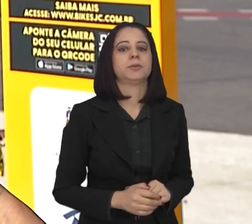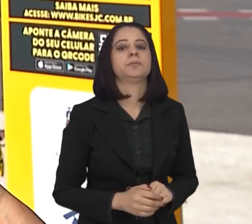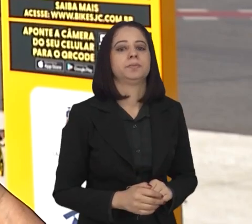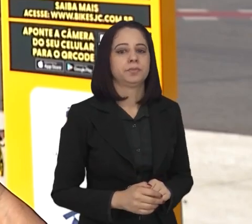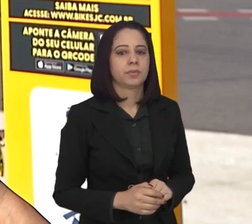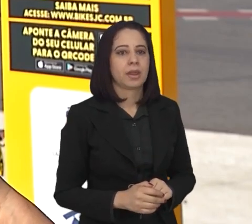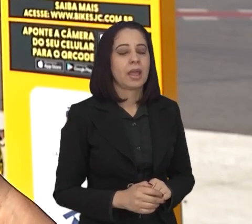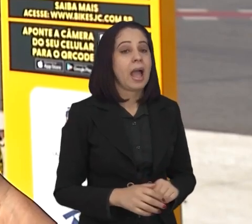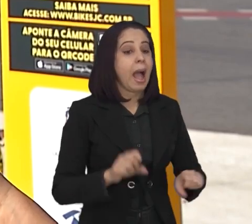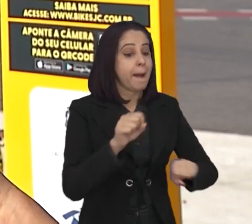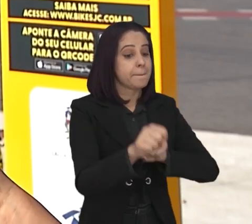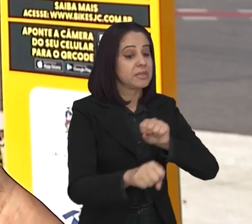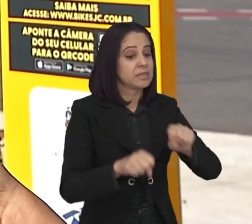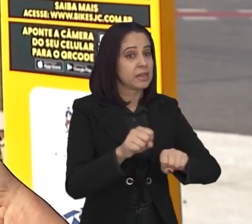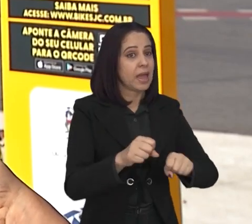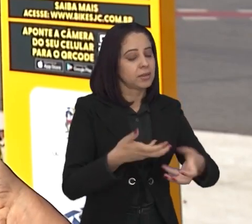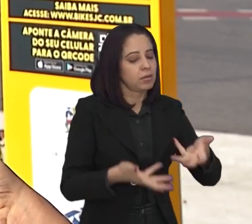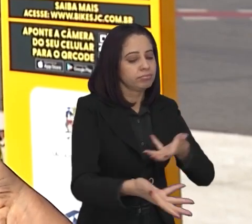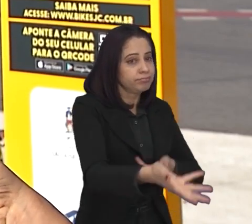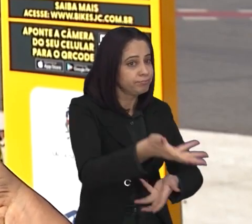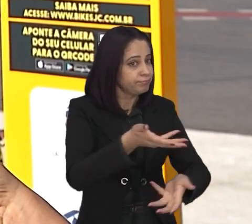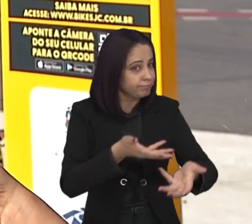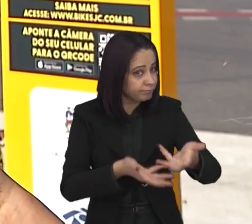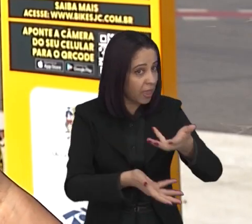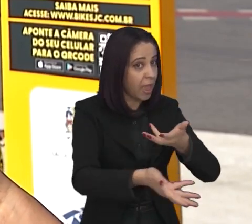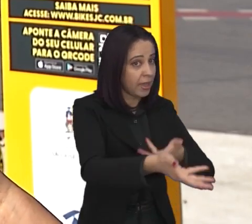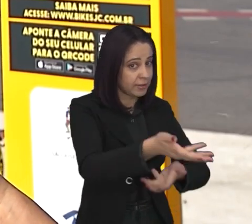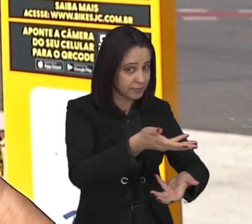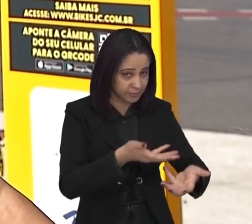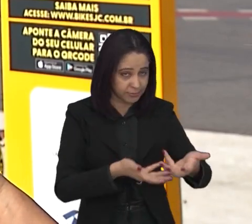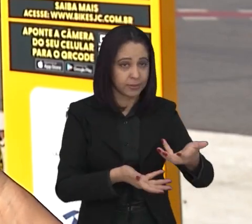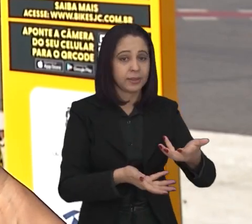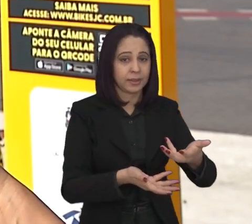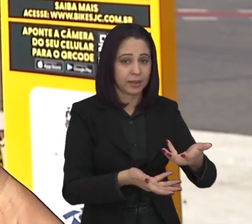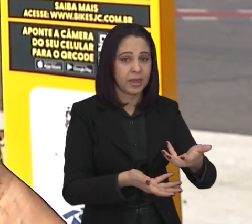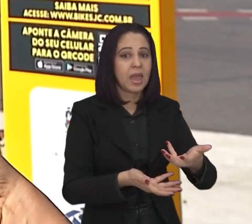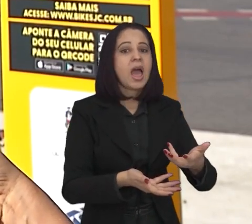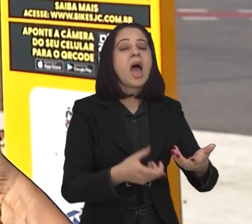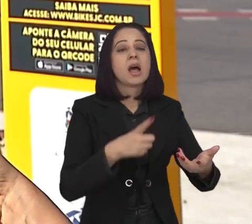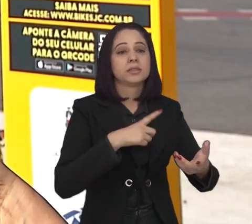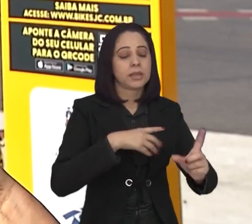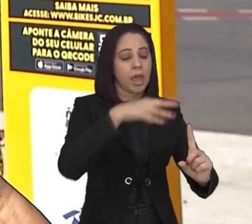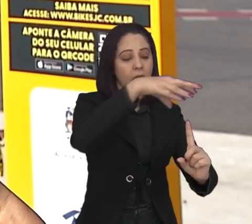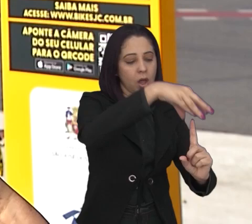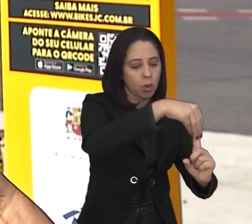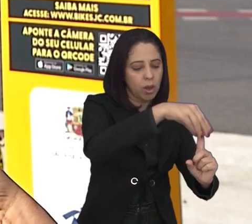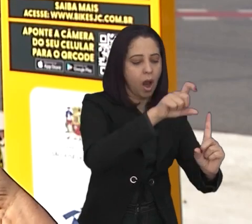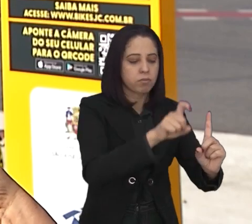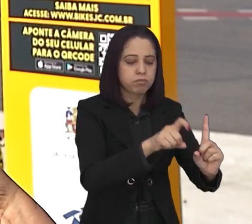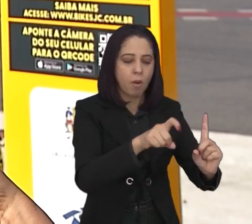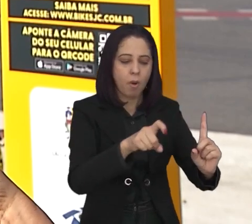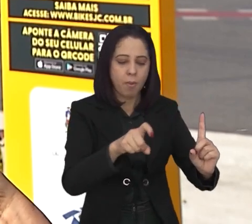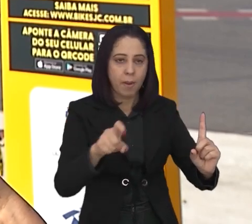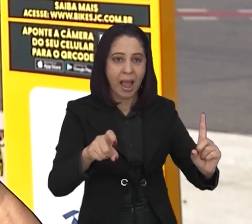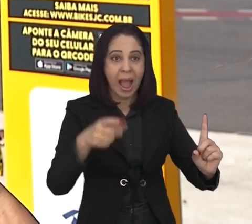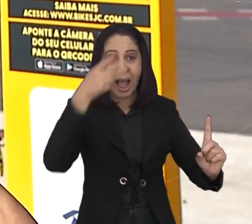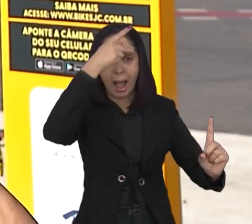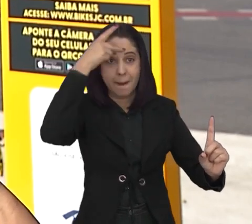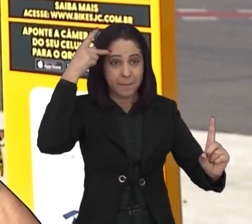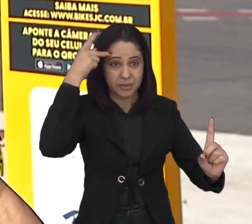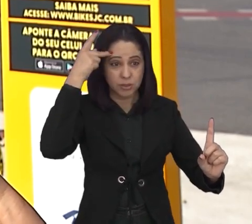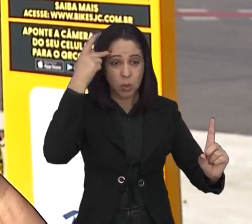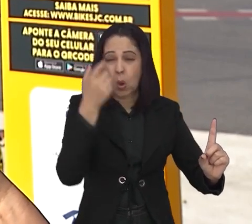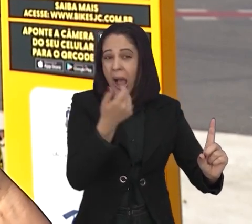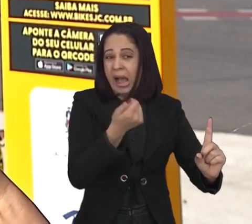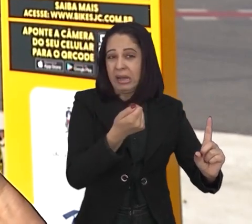de bikes, né, o que chamamos de bikes virtuais, né, sistema de estações virtuais, onde o usuário ele não tem a